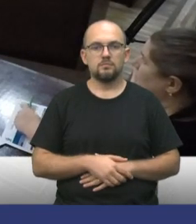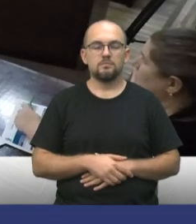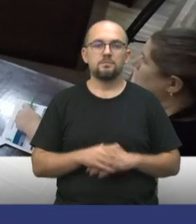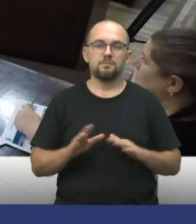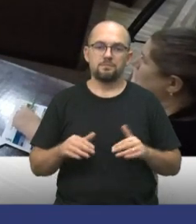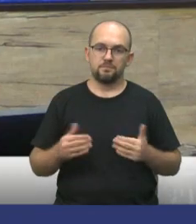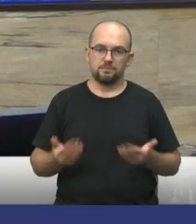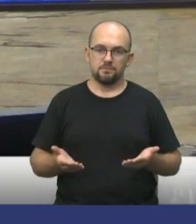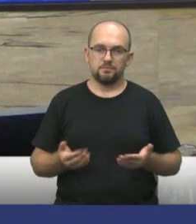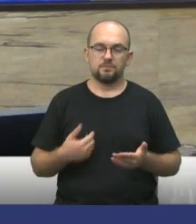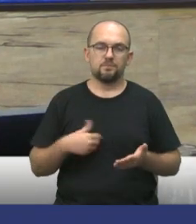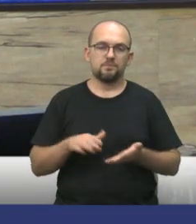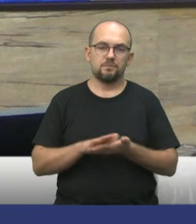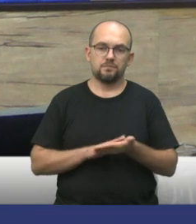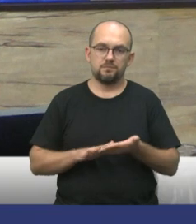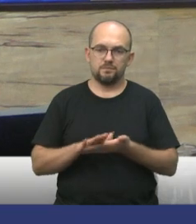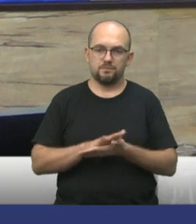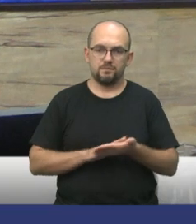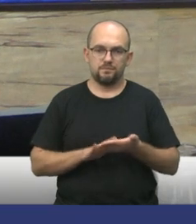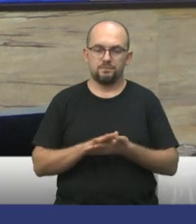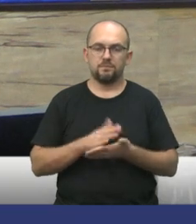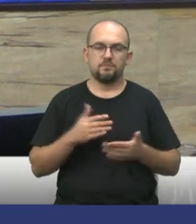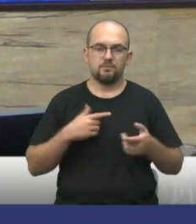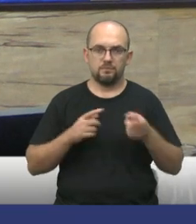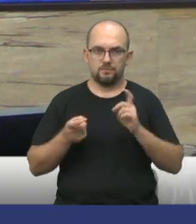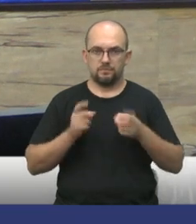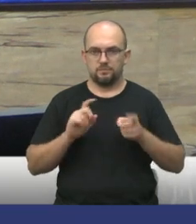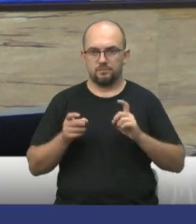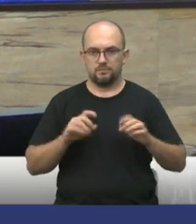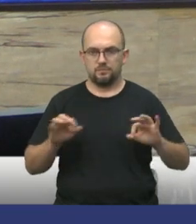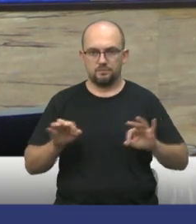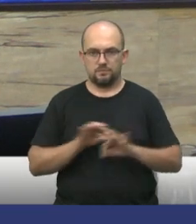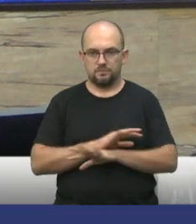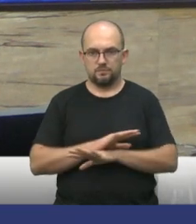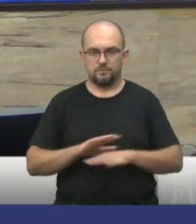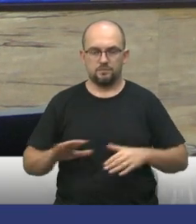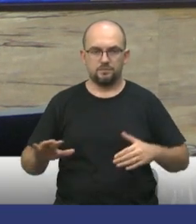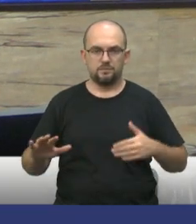Então, nada mais havendo, dou por encerrada a